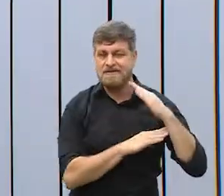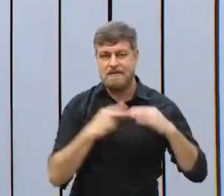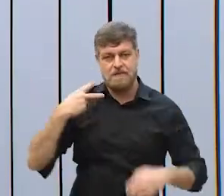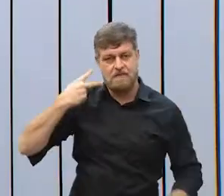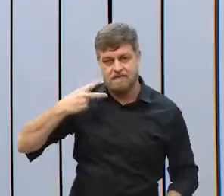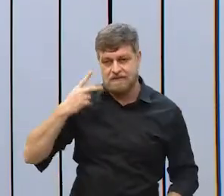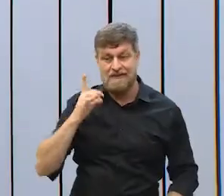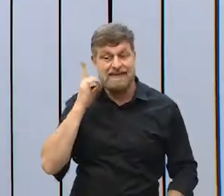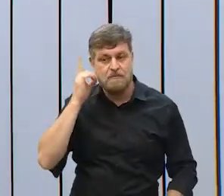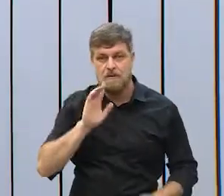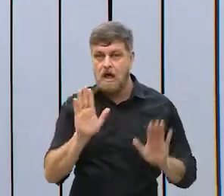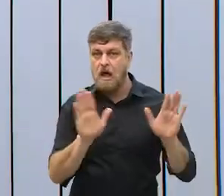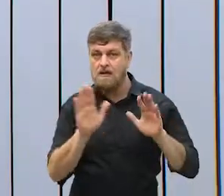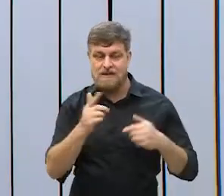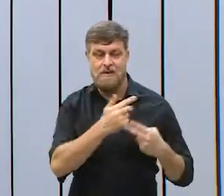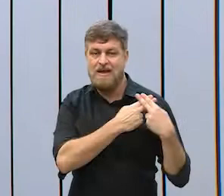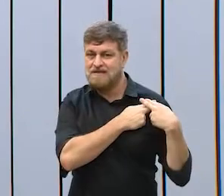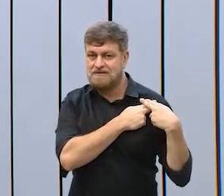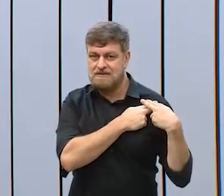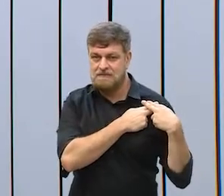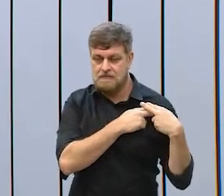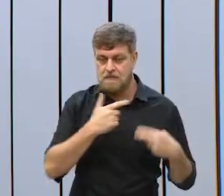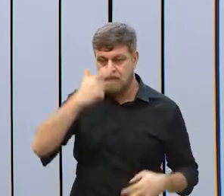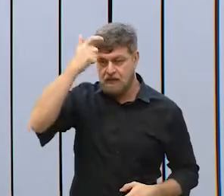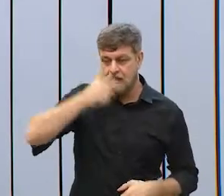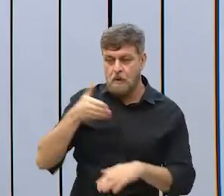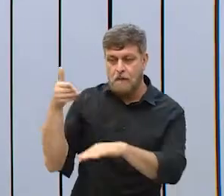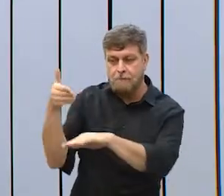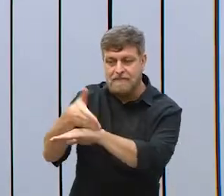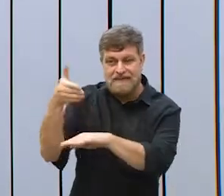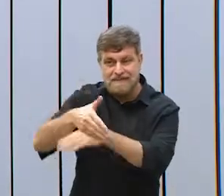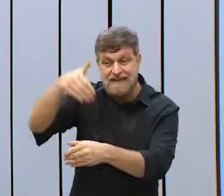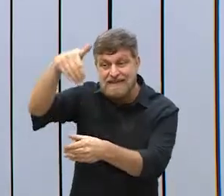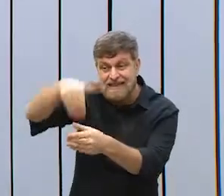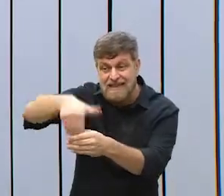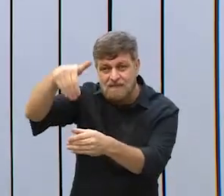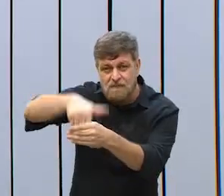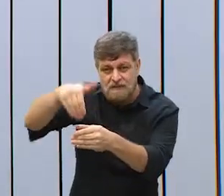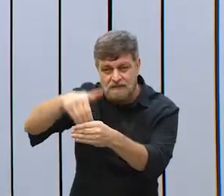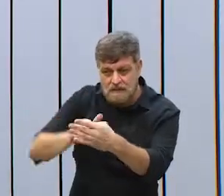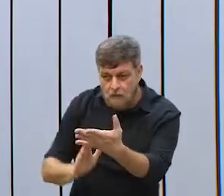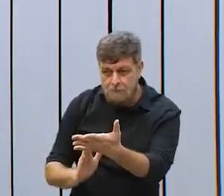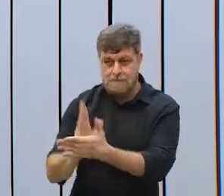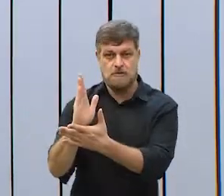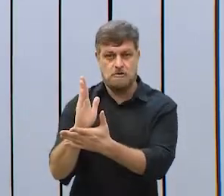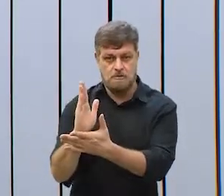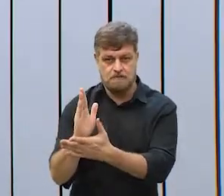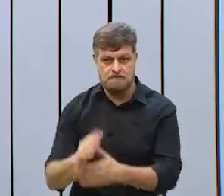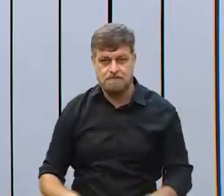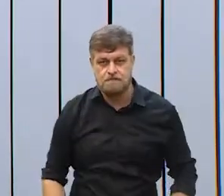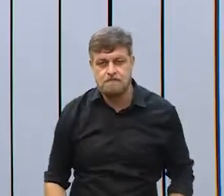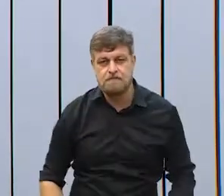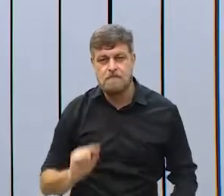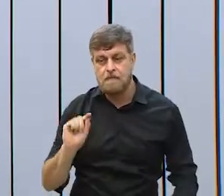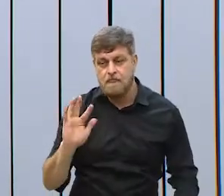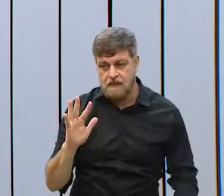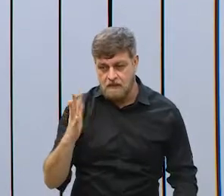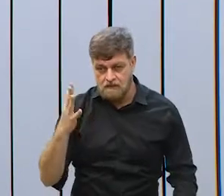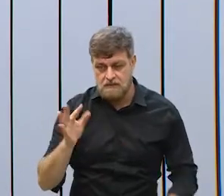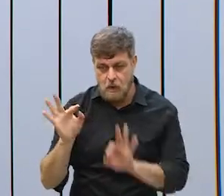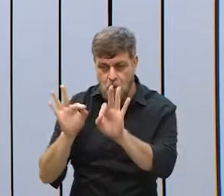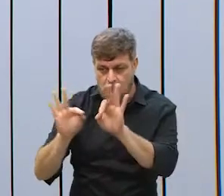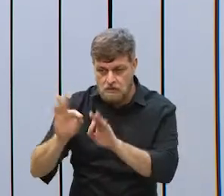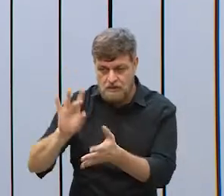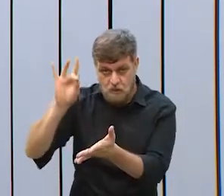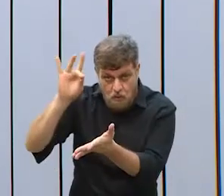nem de deputados. E eu participei da sessão de votação, ele foi aprovado. Então, o projeto inicial